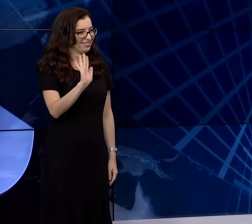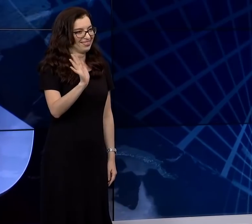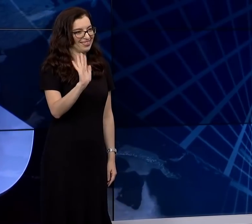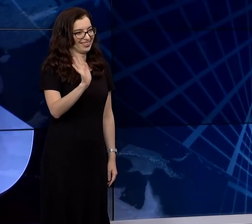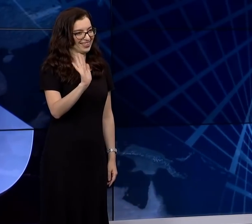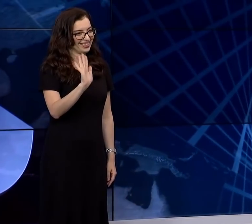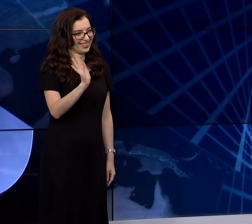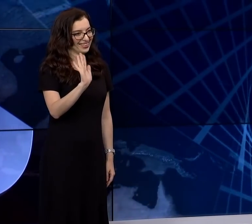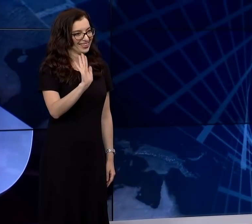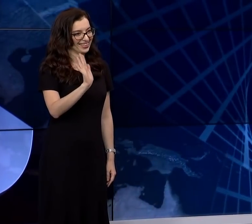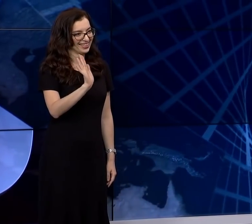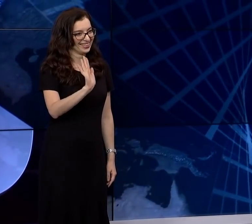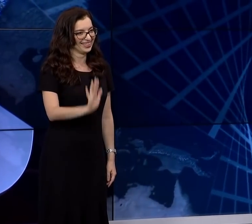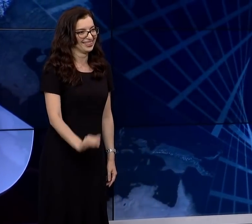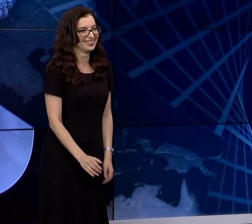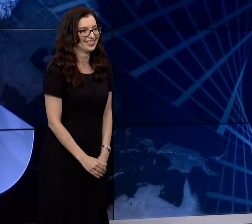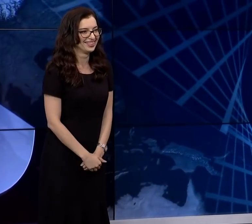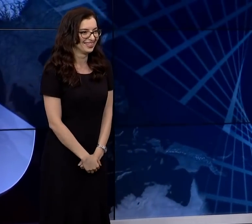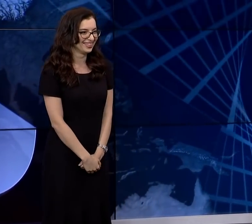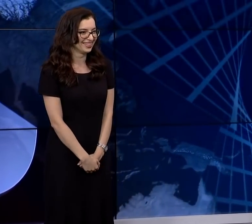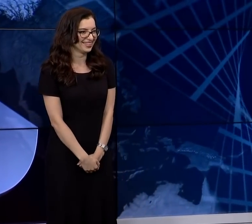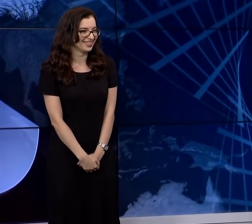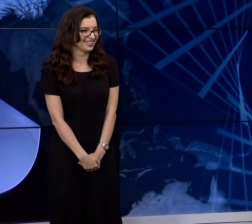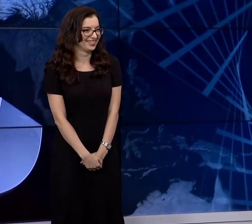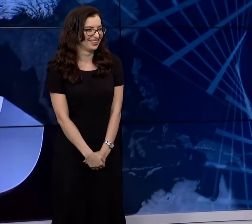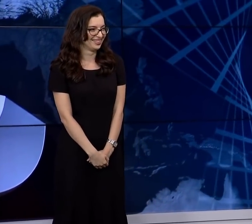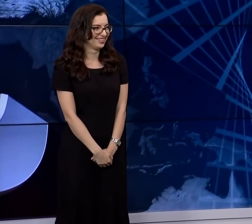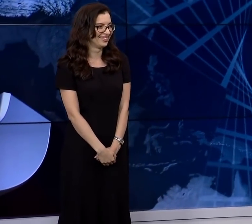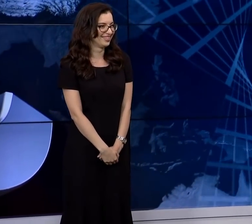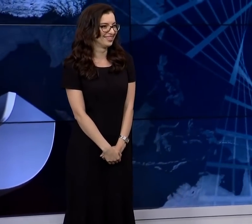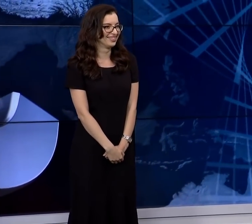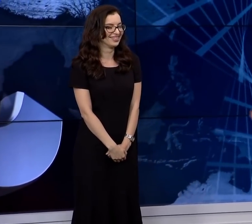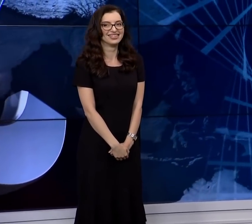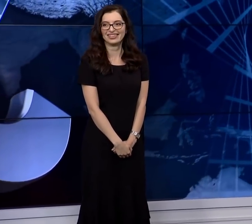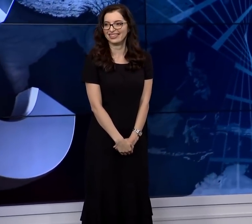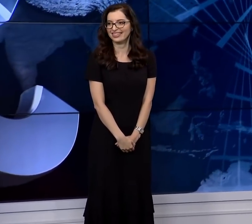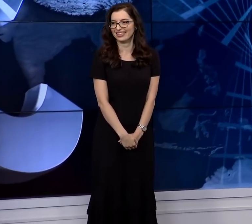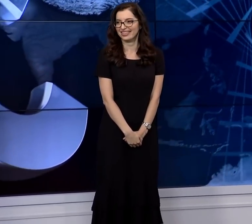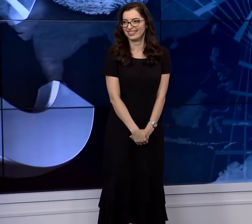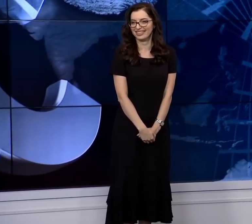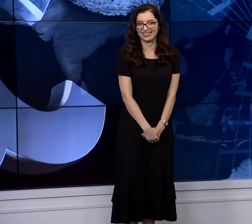nos vemos amanhã. Boa noite. Tchau, tchau. Obrigada. Boa noite.